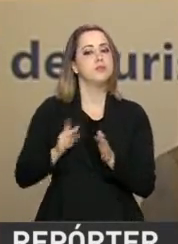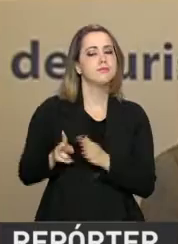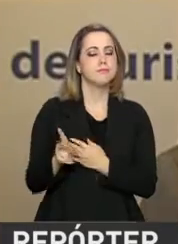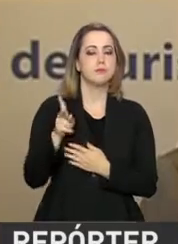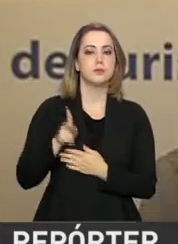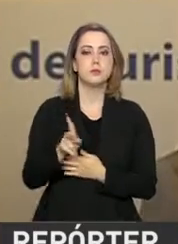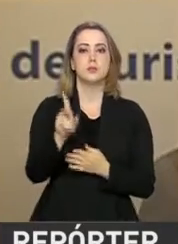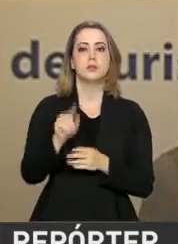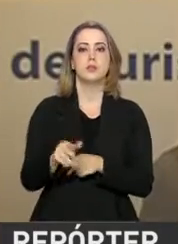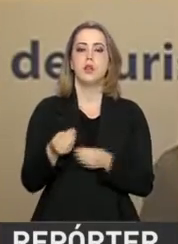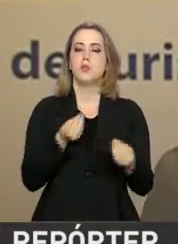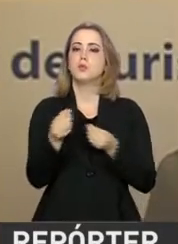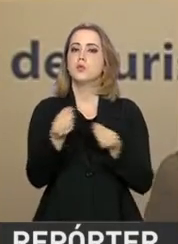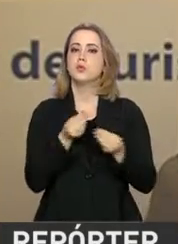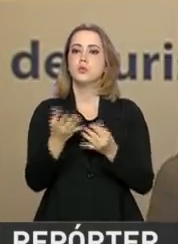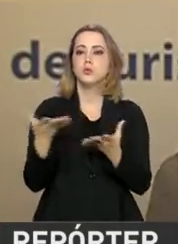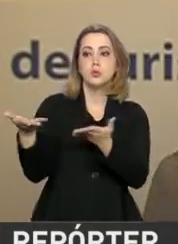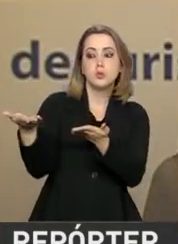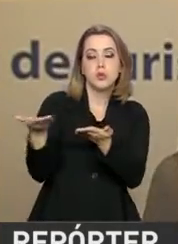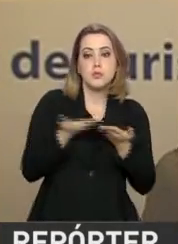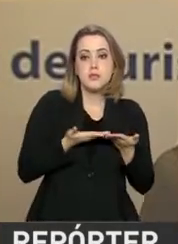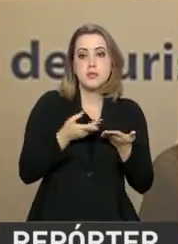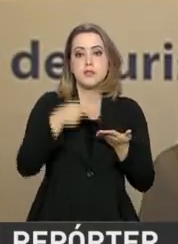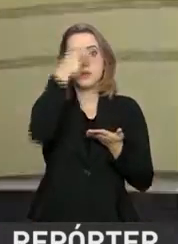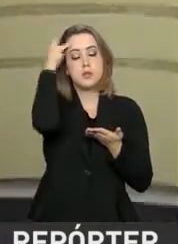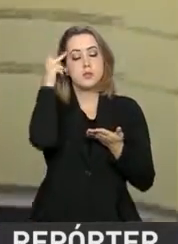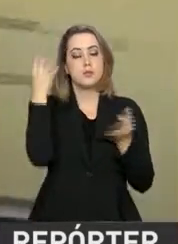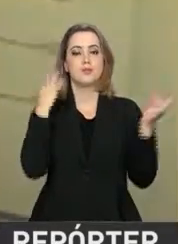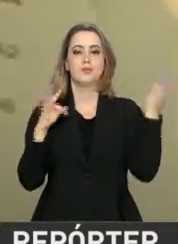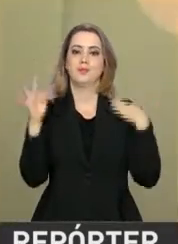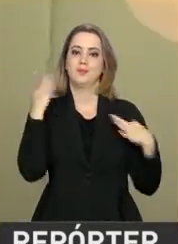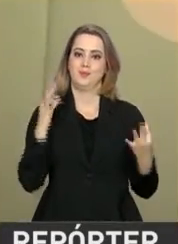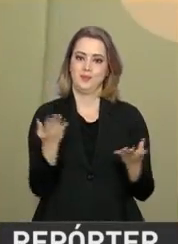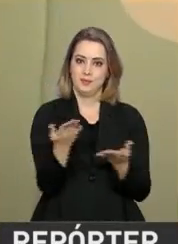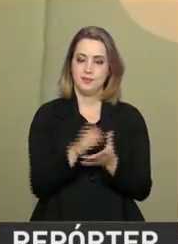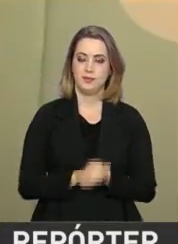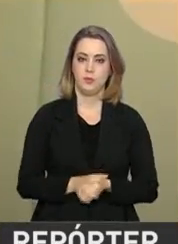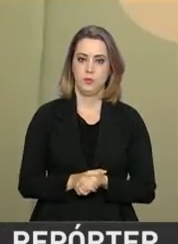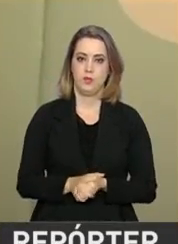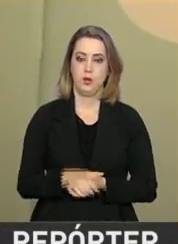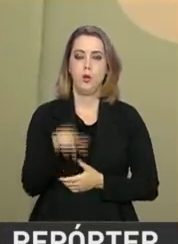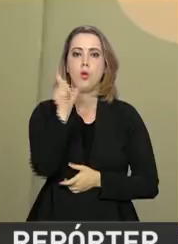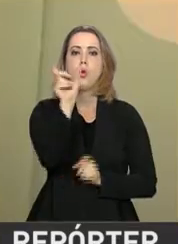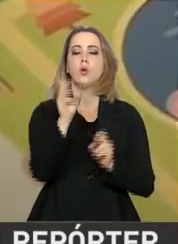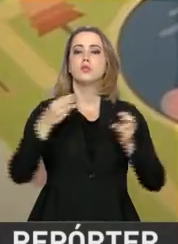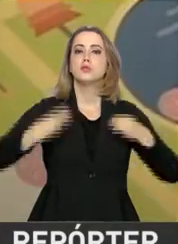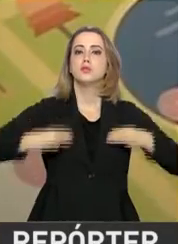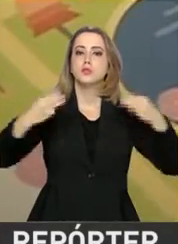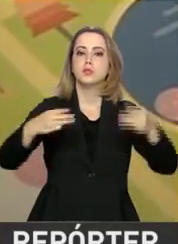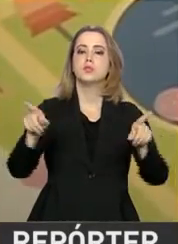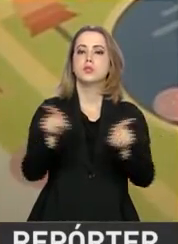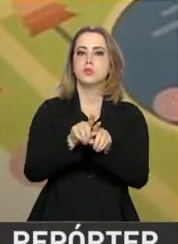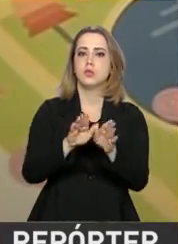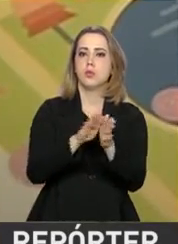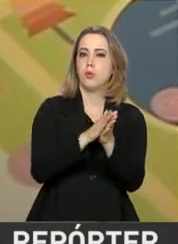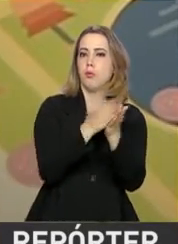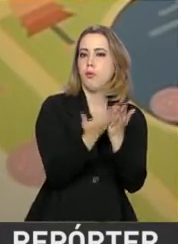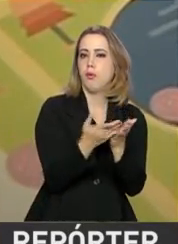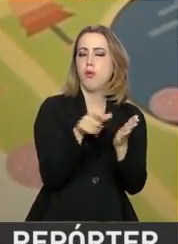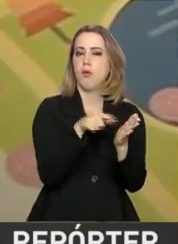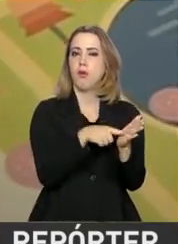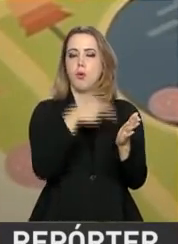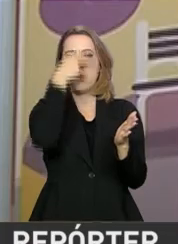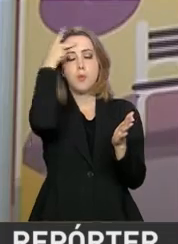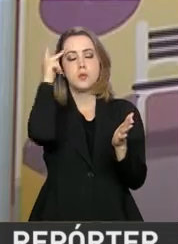a maneira de nós recebemos os turistas o ministério também lançou uma cartilha com dicas para atender o turista